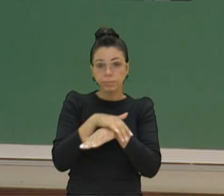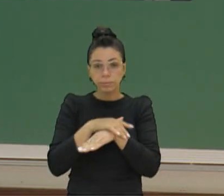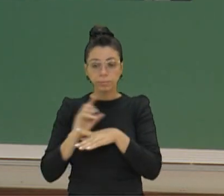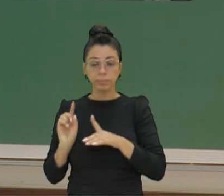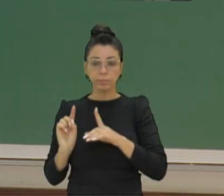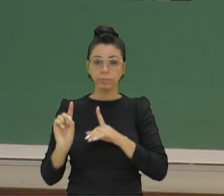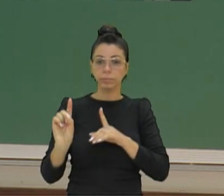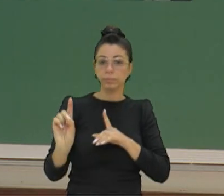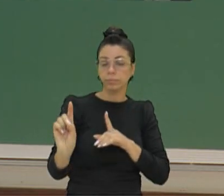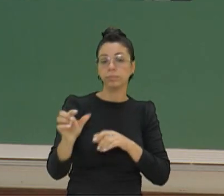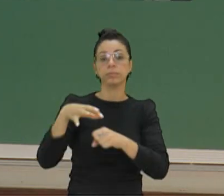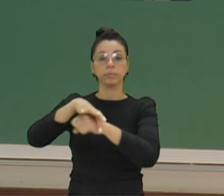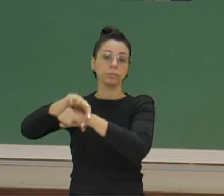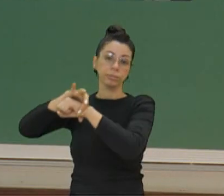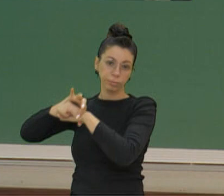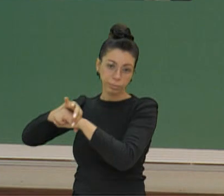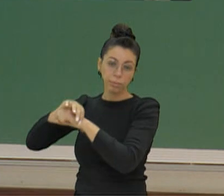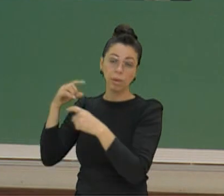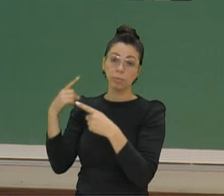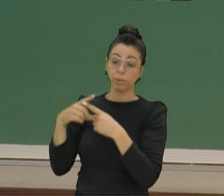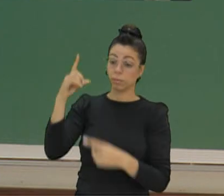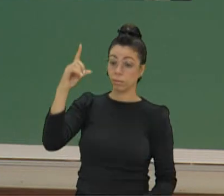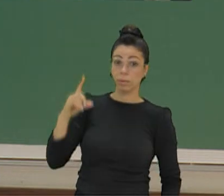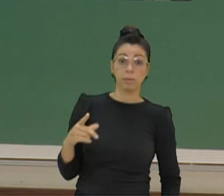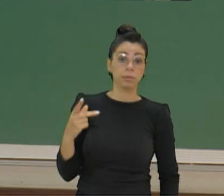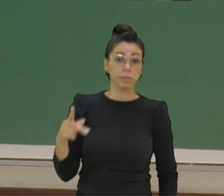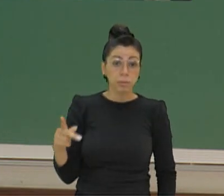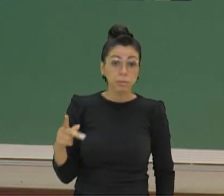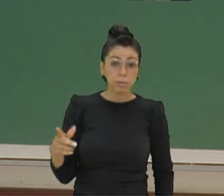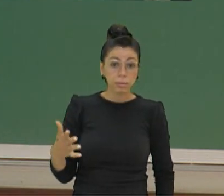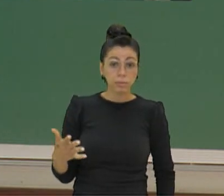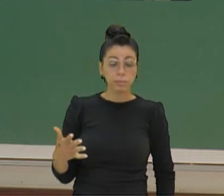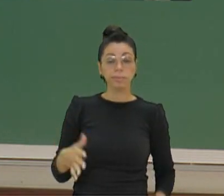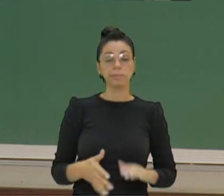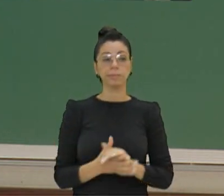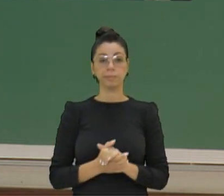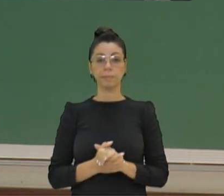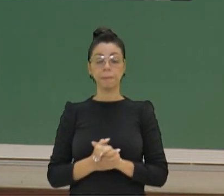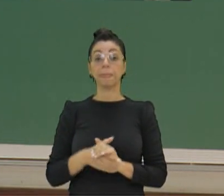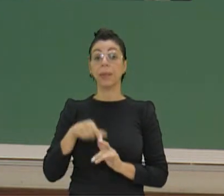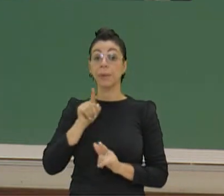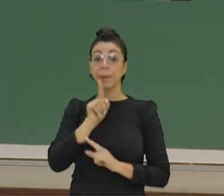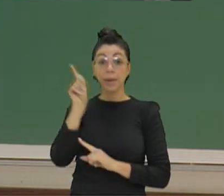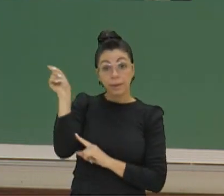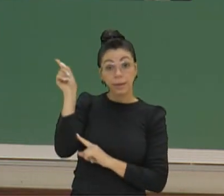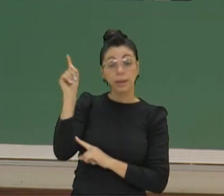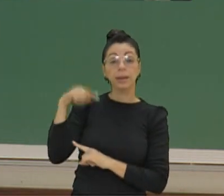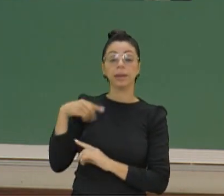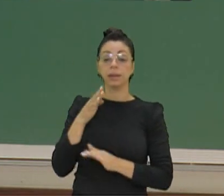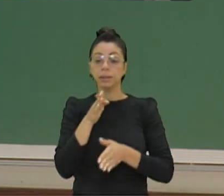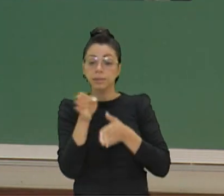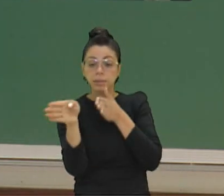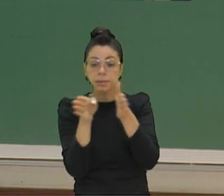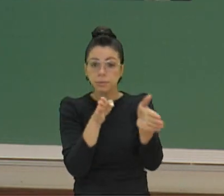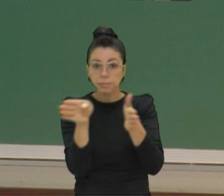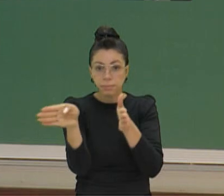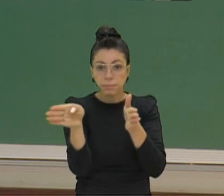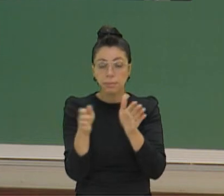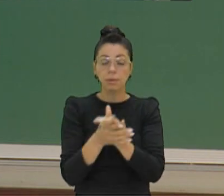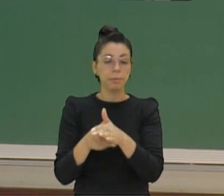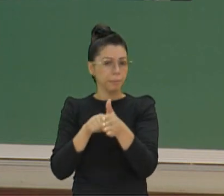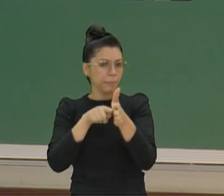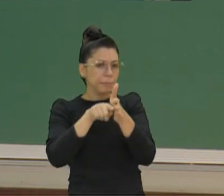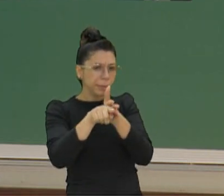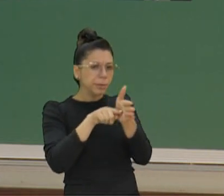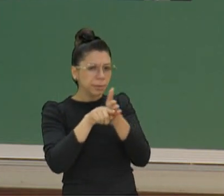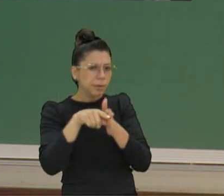deslocar com segurança, porque é um direito dela. Então, isso é uma questão de acessibilidade. Depois pesquise, veja se